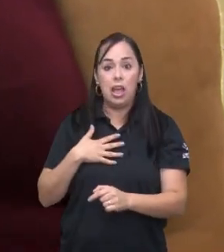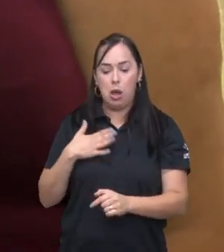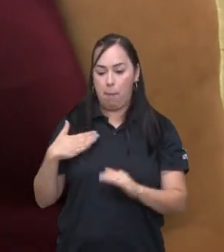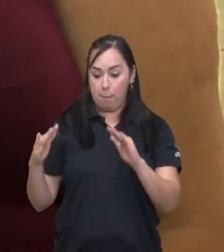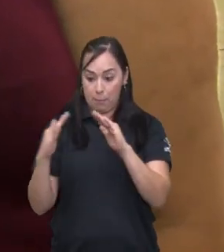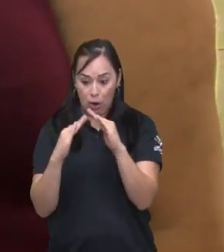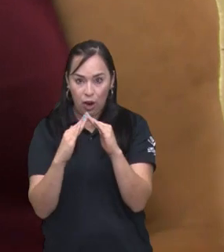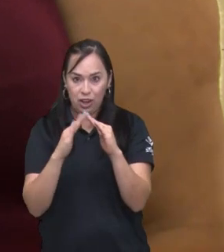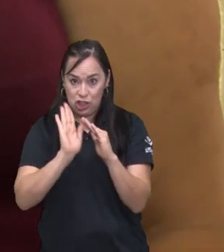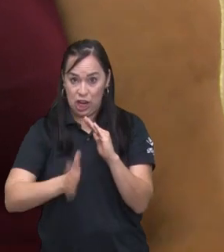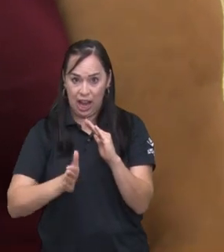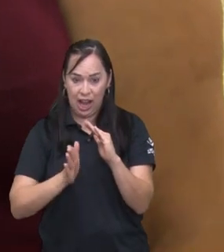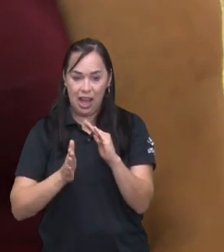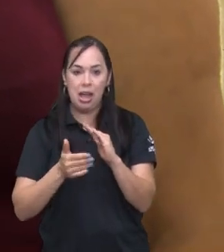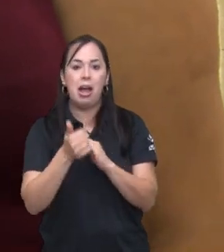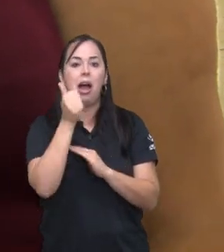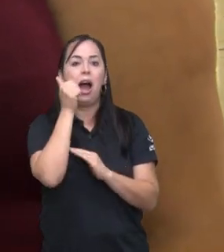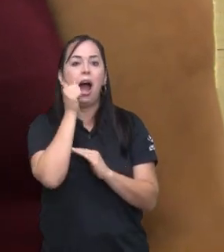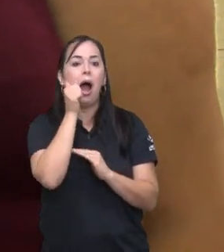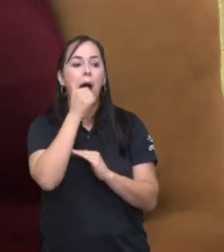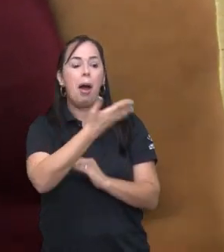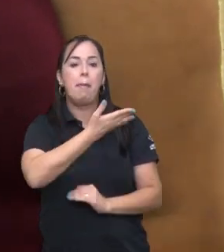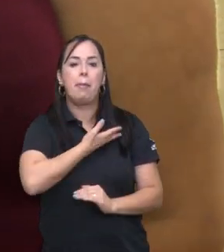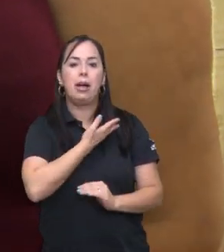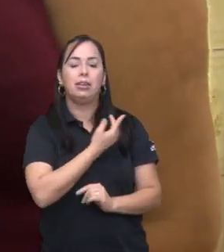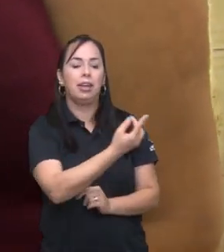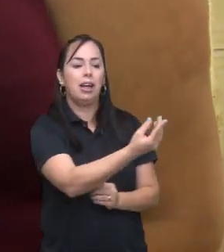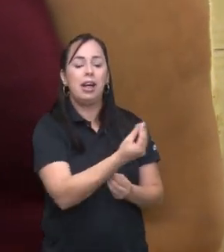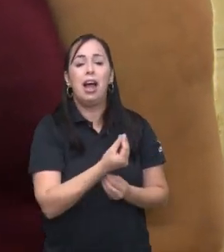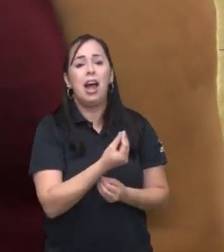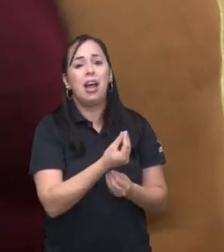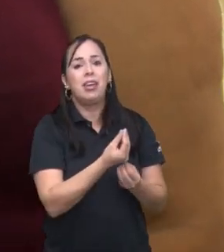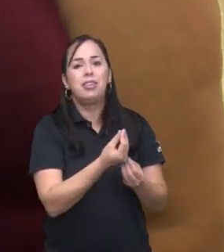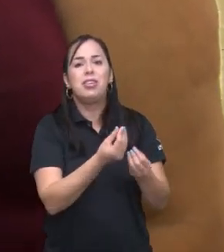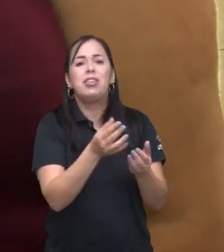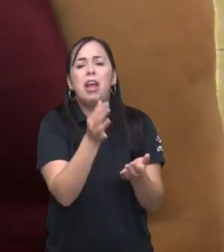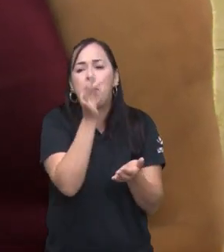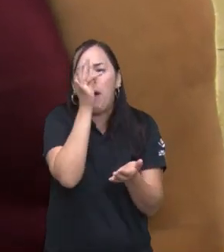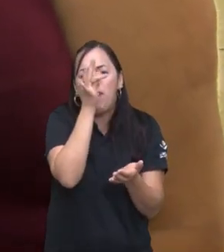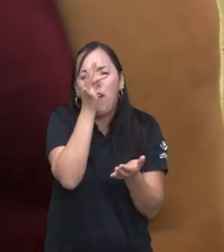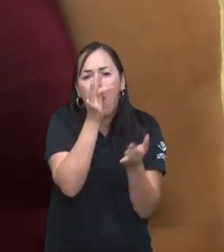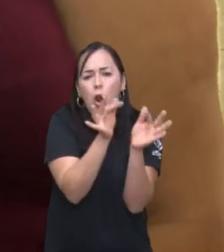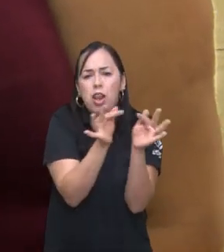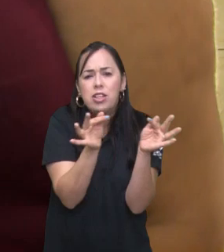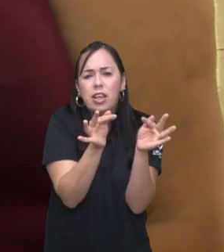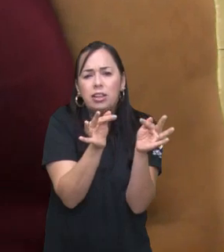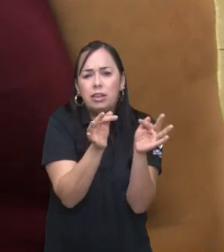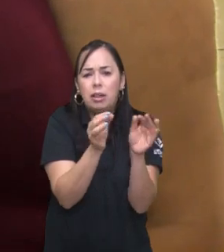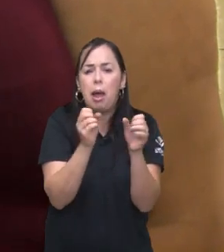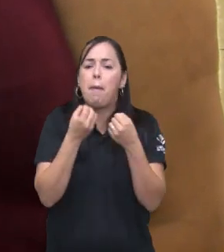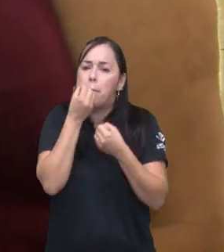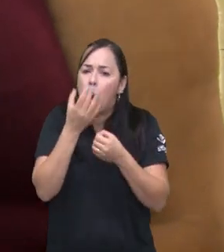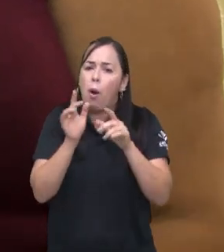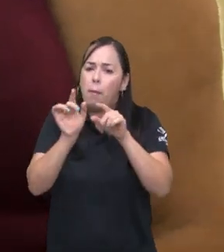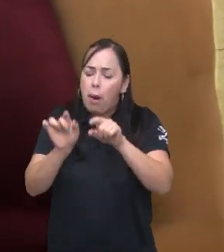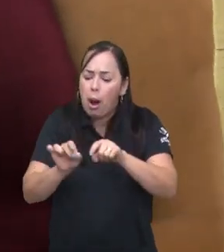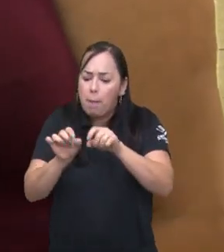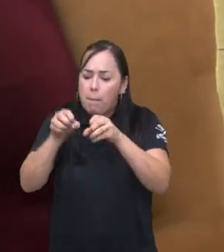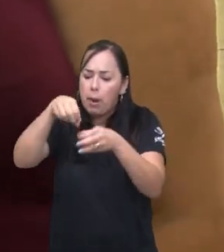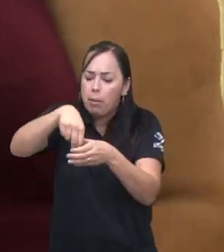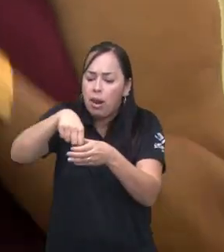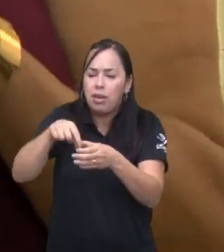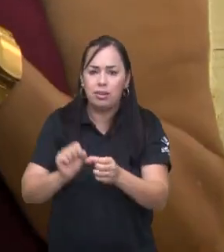estava aqui, uma amiga minha que morava aqui veio, ai, dona Cida, eu tenho uma mudinha de rosa que tá bom para plantar, a senhora não